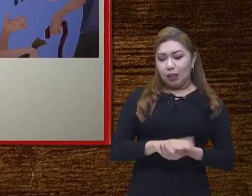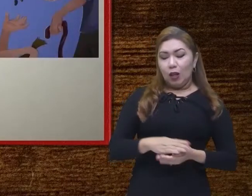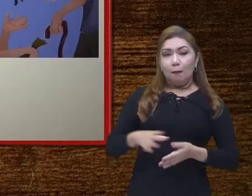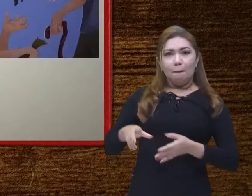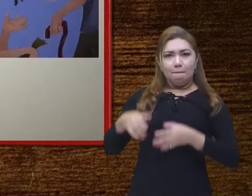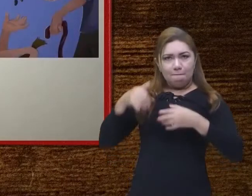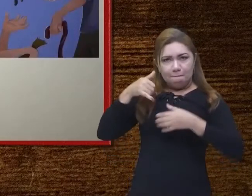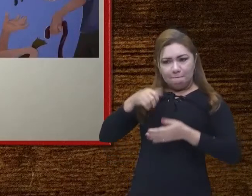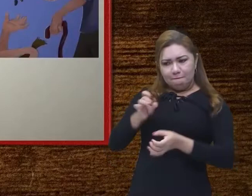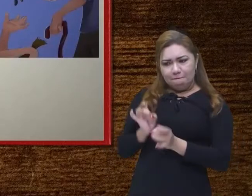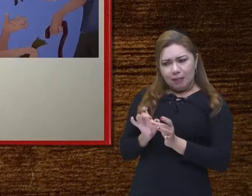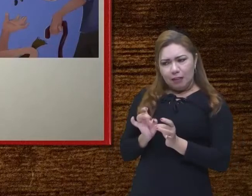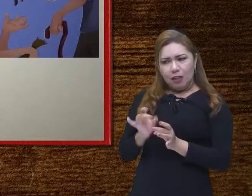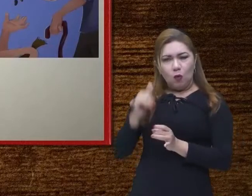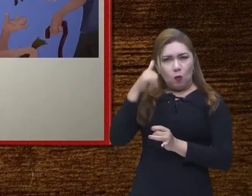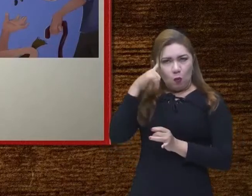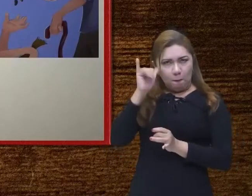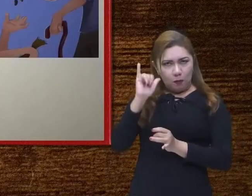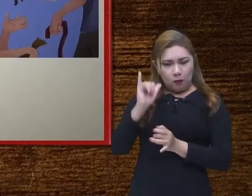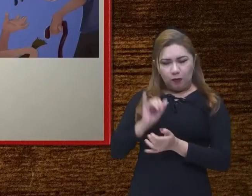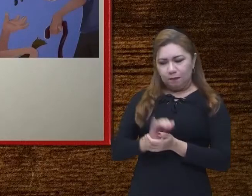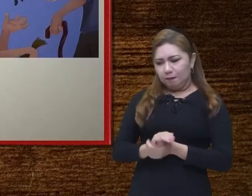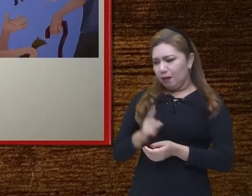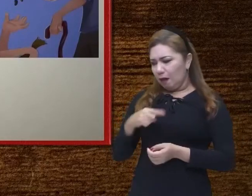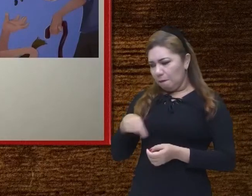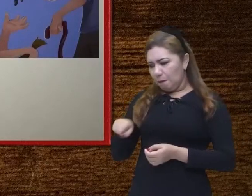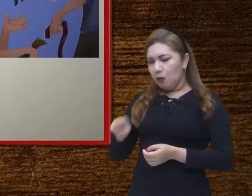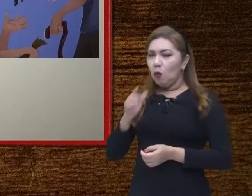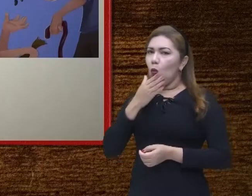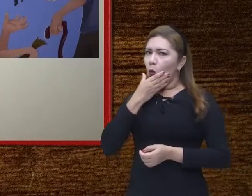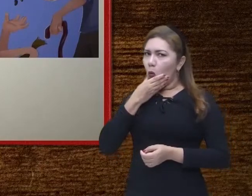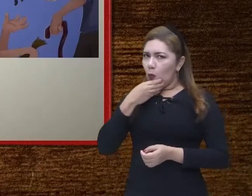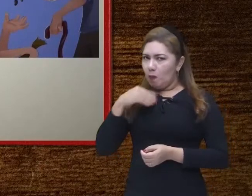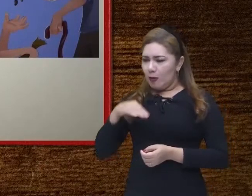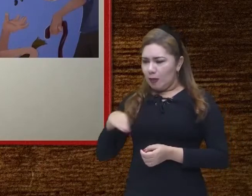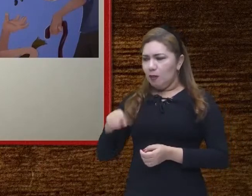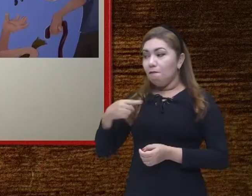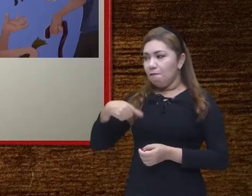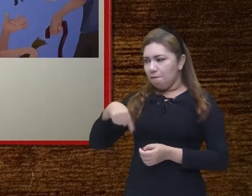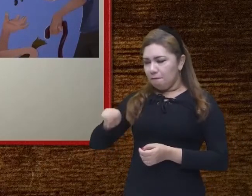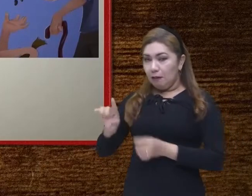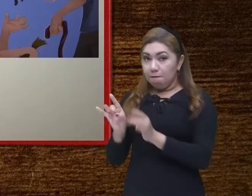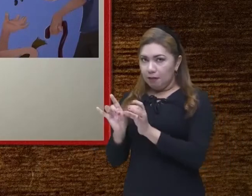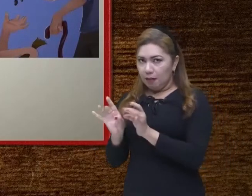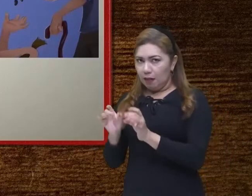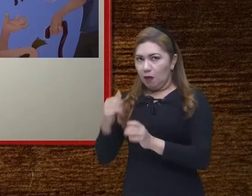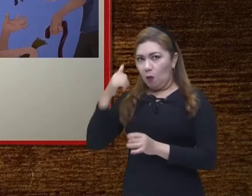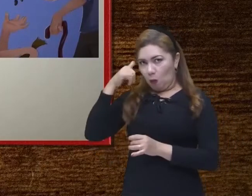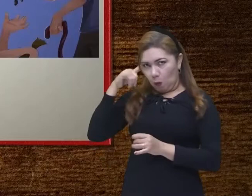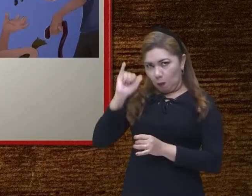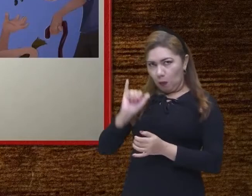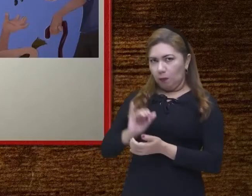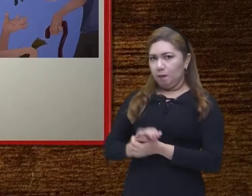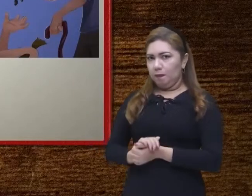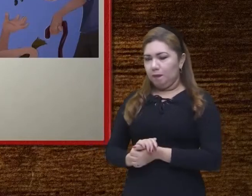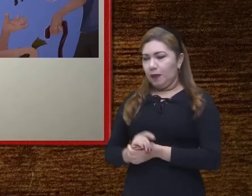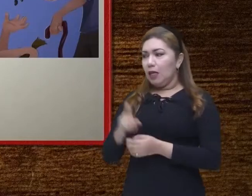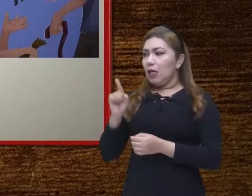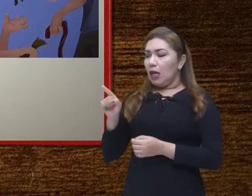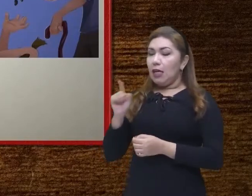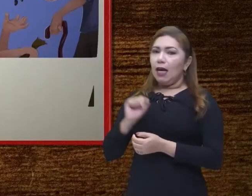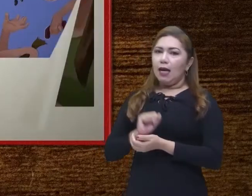No caminho para o mercado, o João encontrou um velho à beira da estrada que prometeu cuidar do boi e, em troca, ofereceu-lhe um